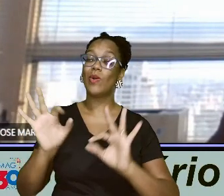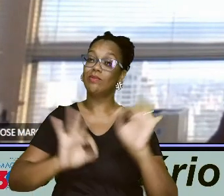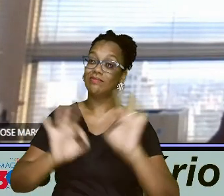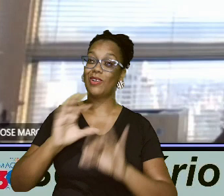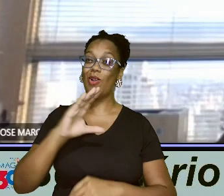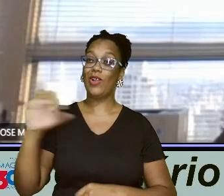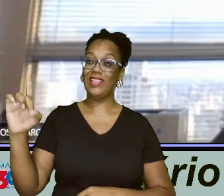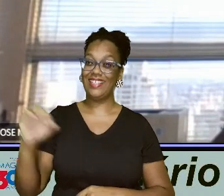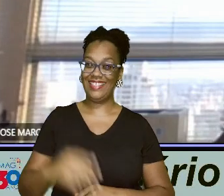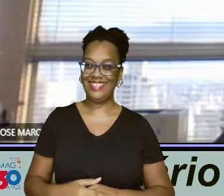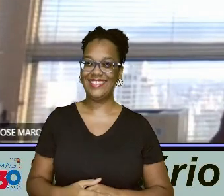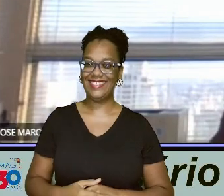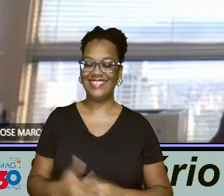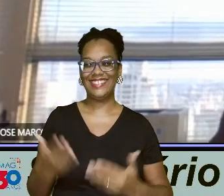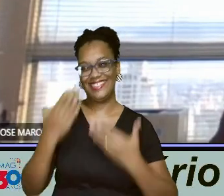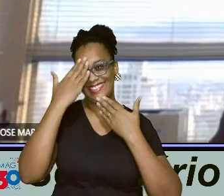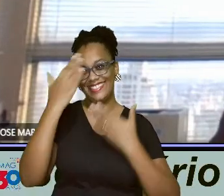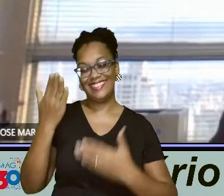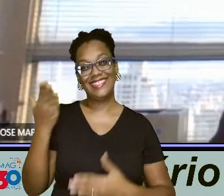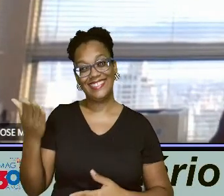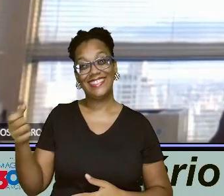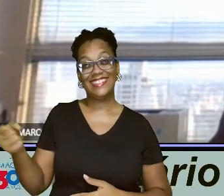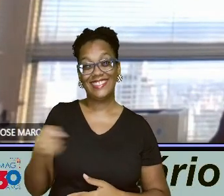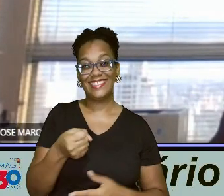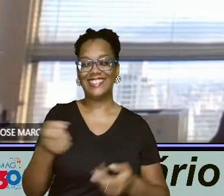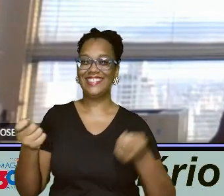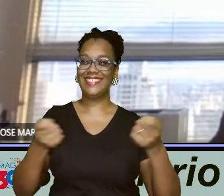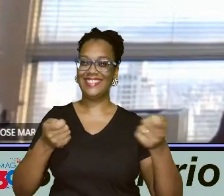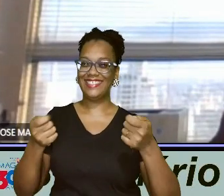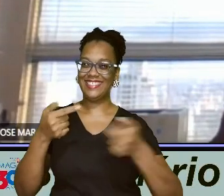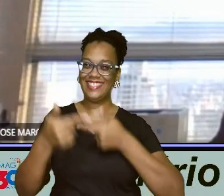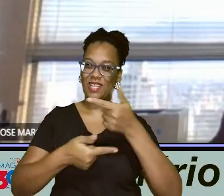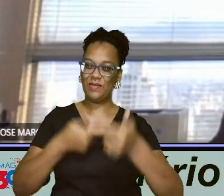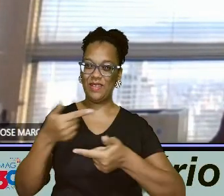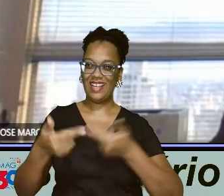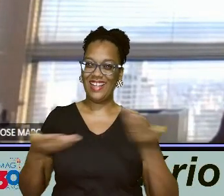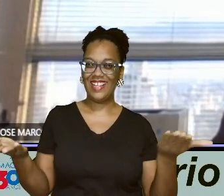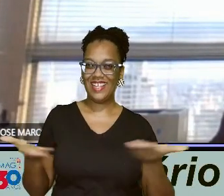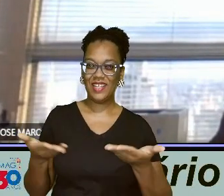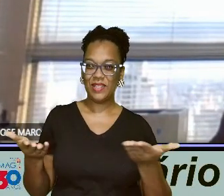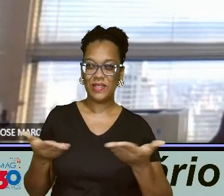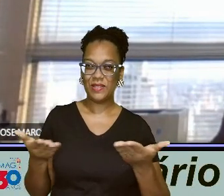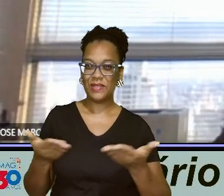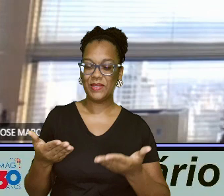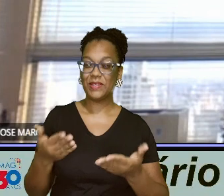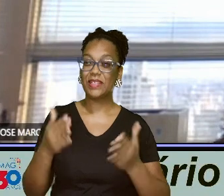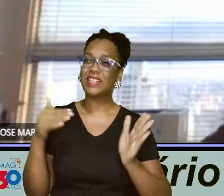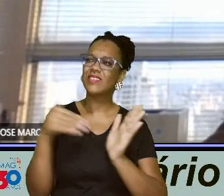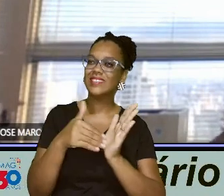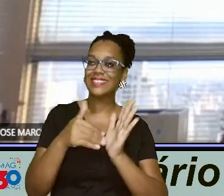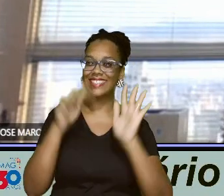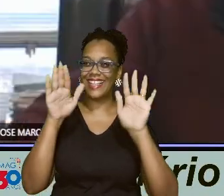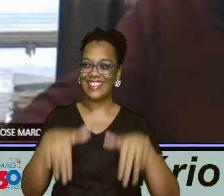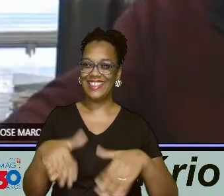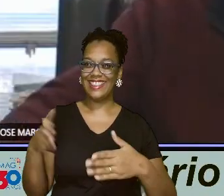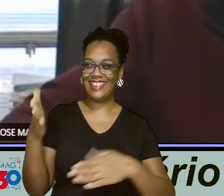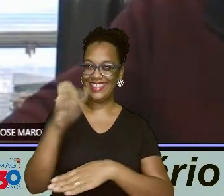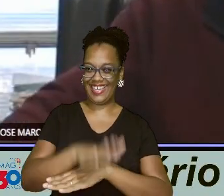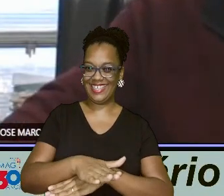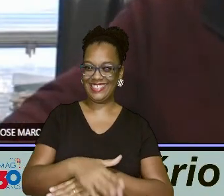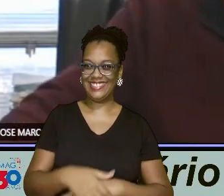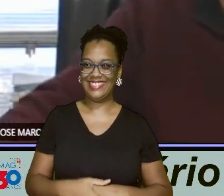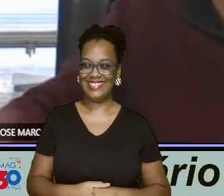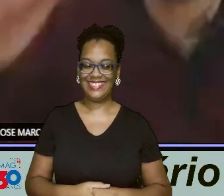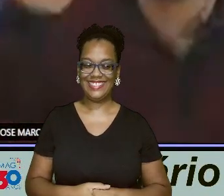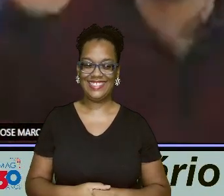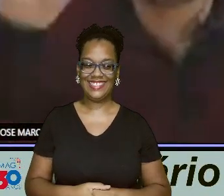agradecimento a ele. Ele que vai conduzir os trabalhos nesse final de tarde. Raul, por favor.